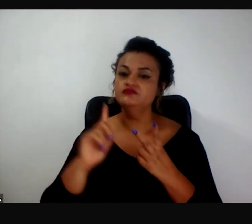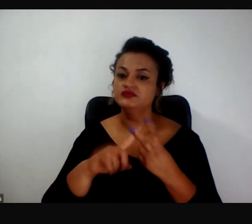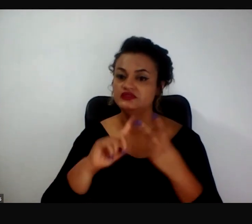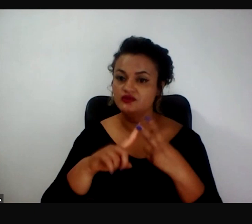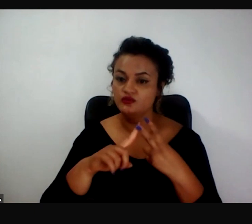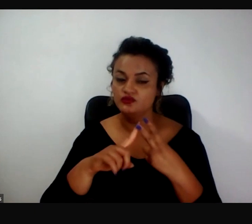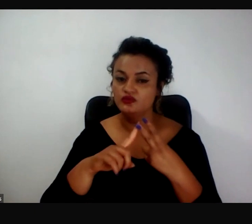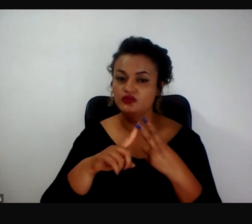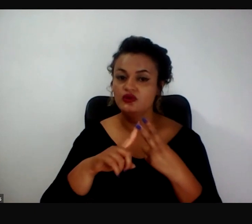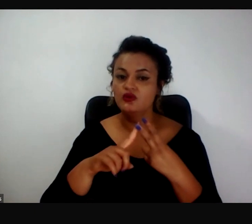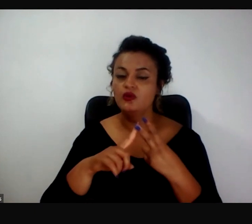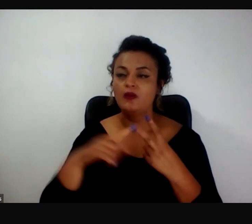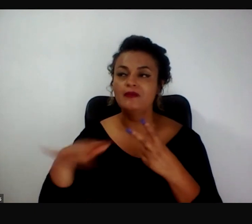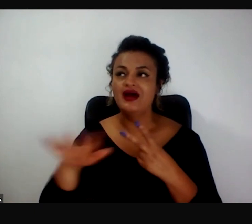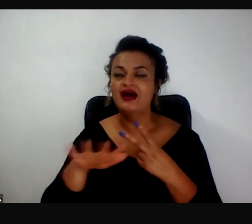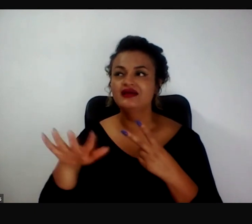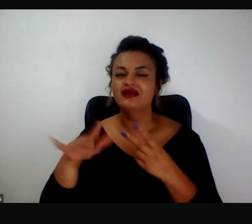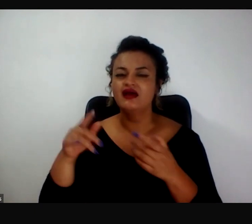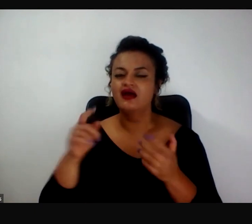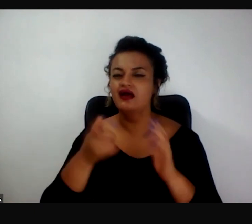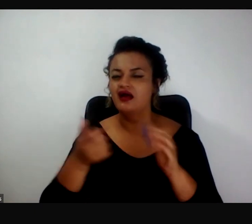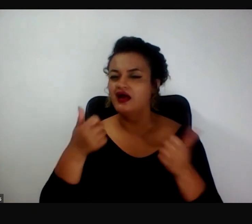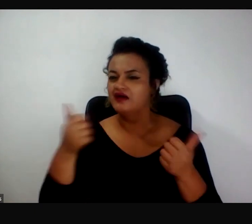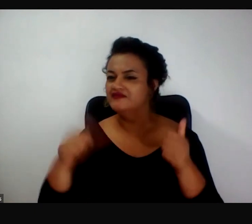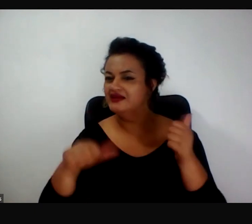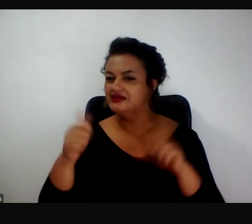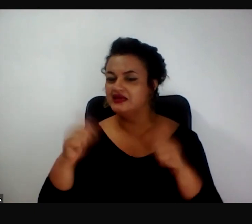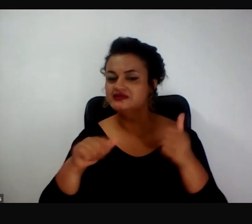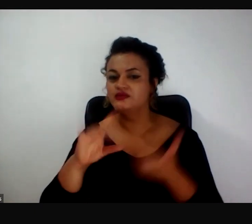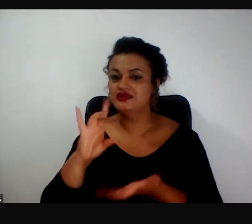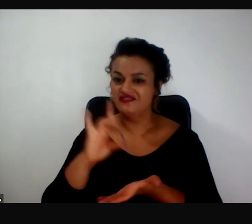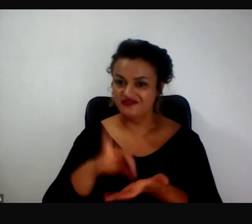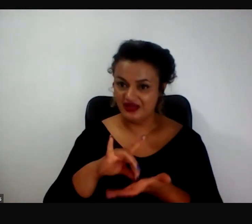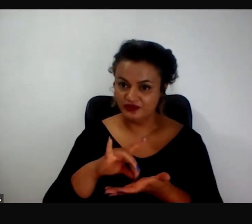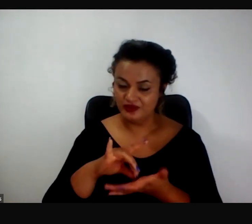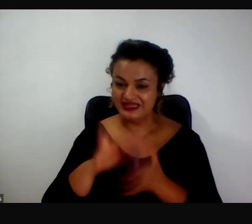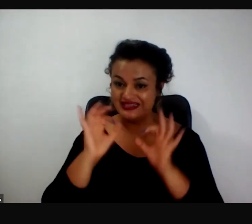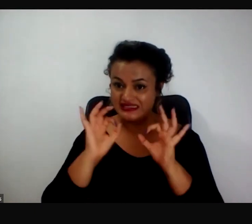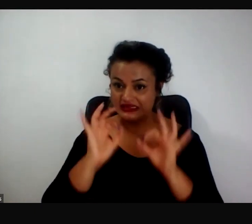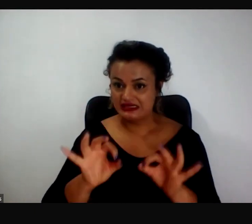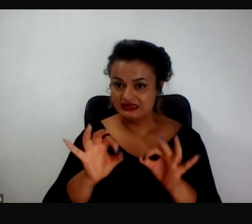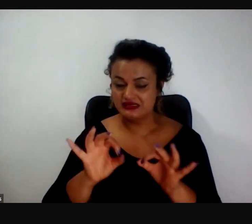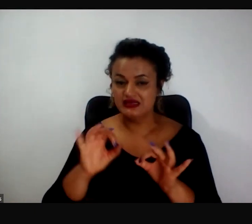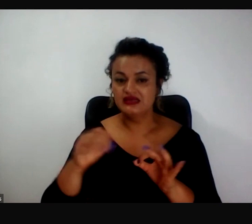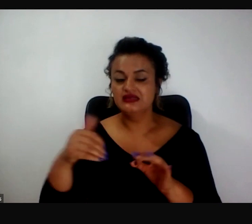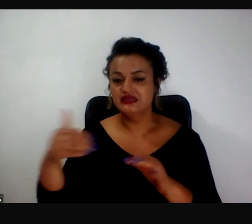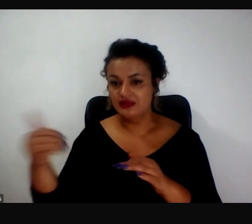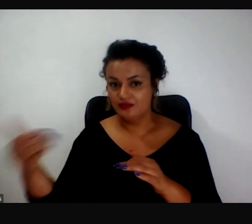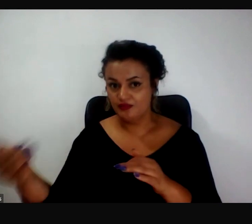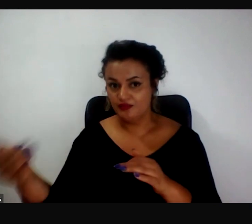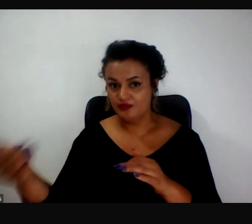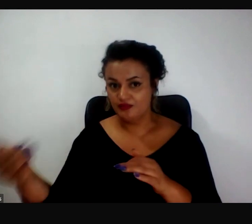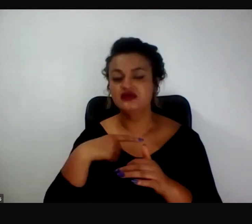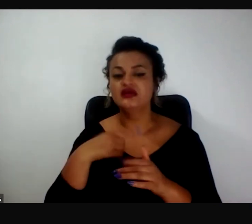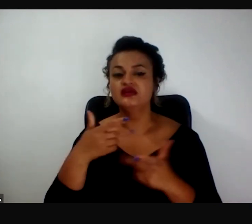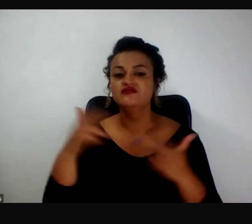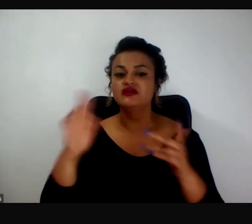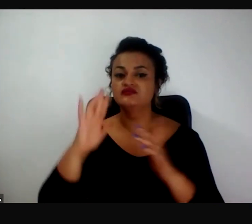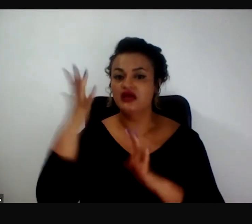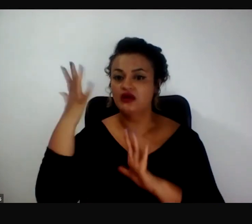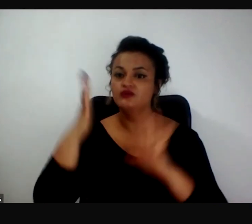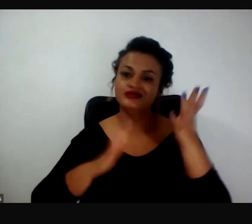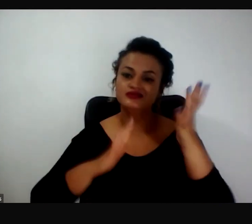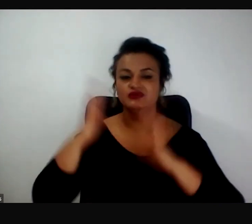uma substancial analogia entre os fatos das sentenças precedentes e as do caso onde